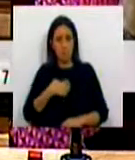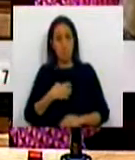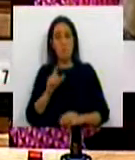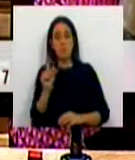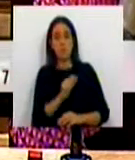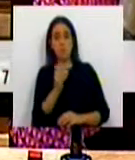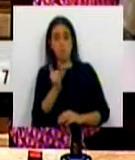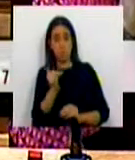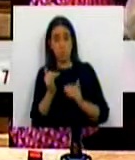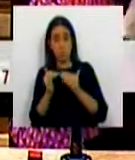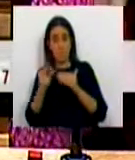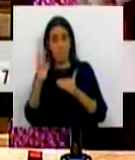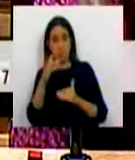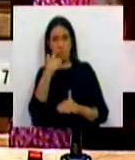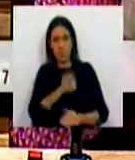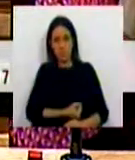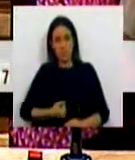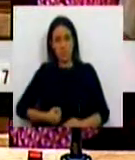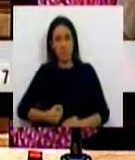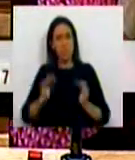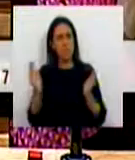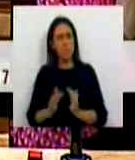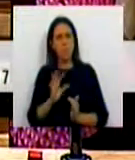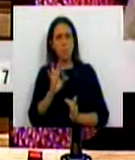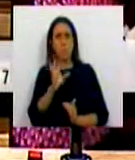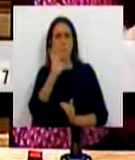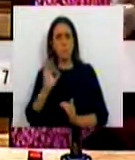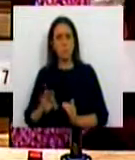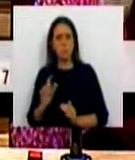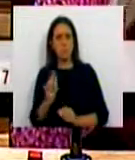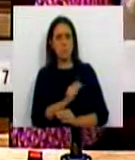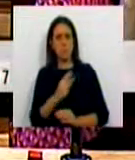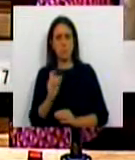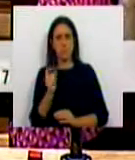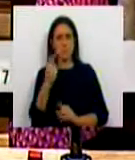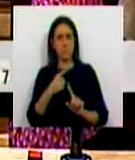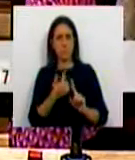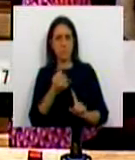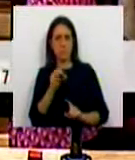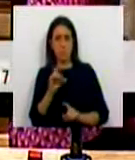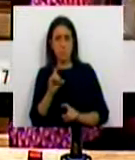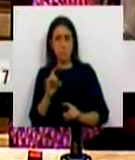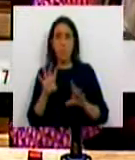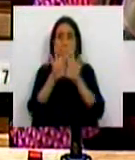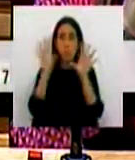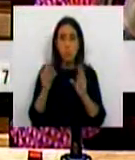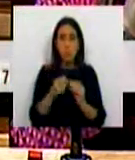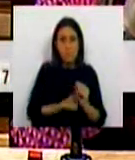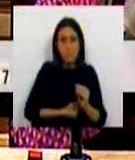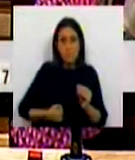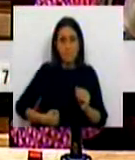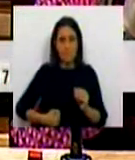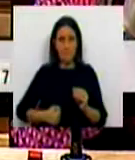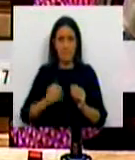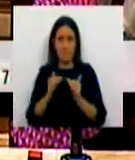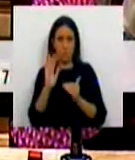caiu 14% no primeiro semestre de 2016, uma redução superior à do desemprego total. O emprego está